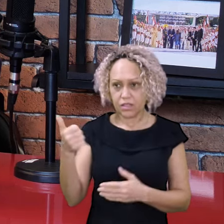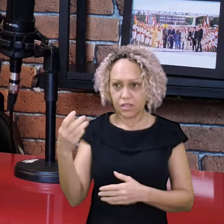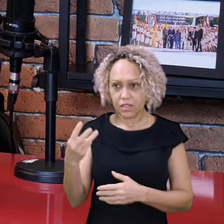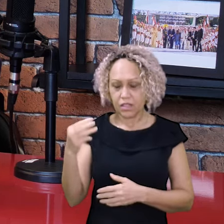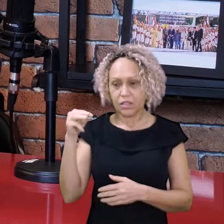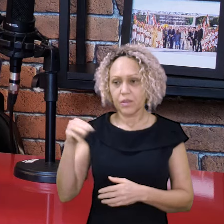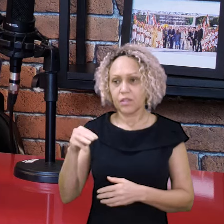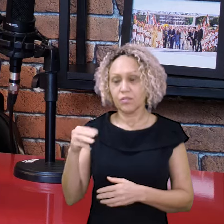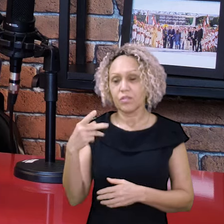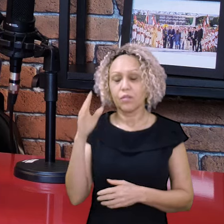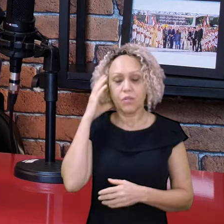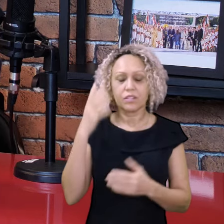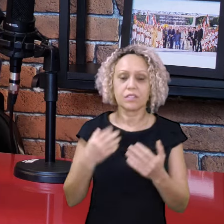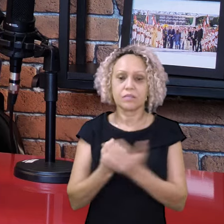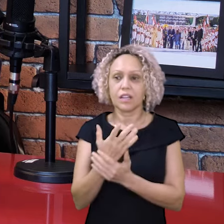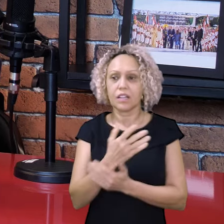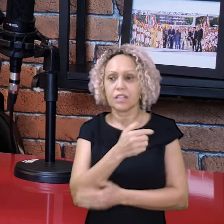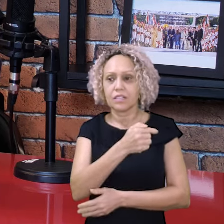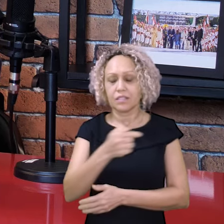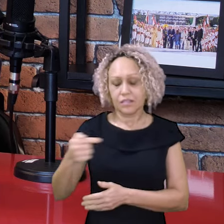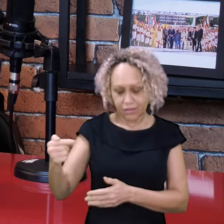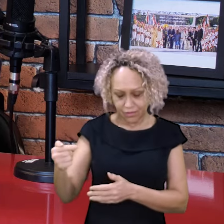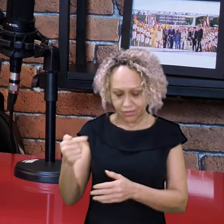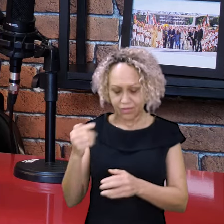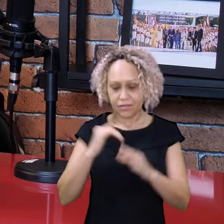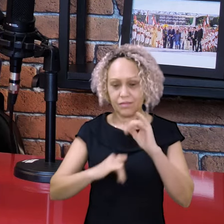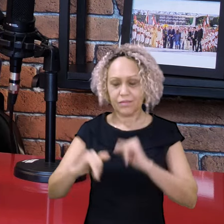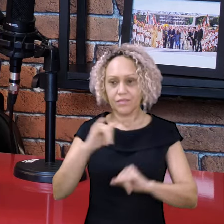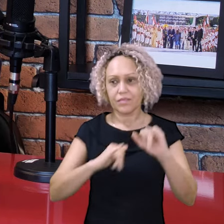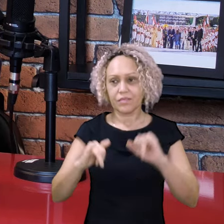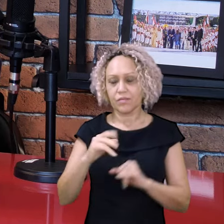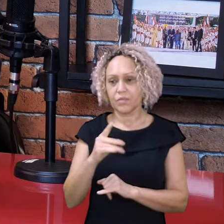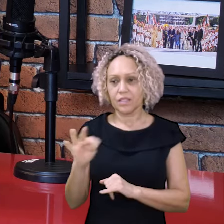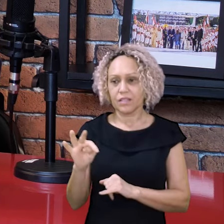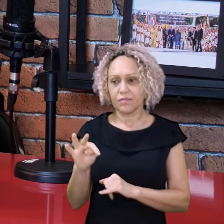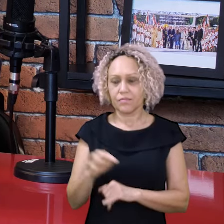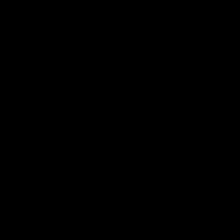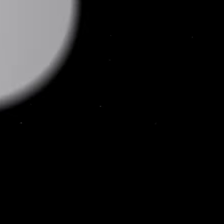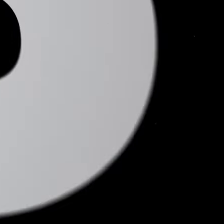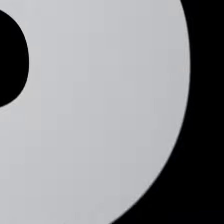13 Minutos, seu podcast semanal de notícias da Rede Povo de Comunicação do PT.